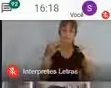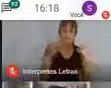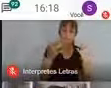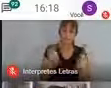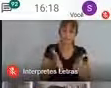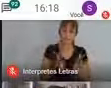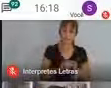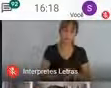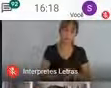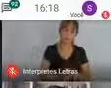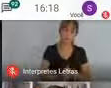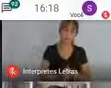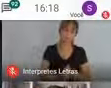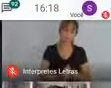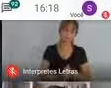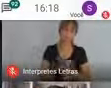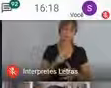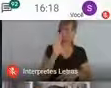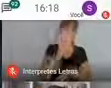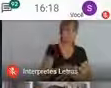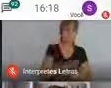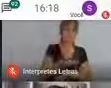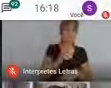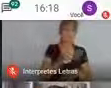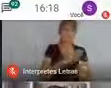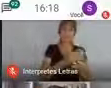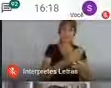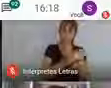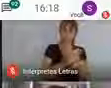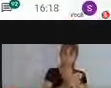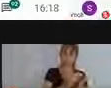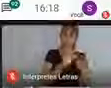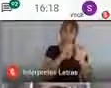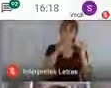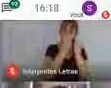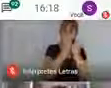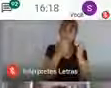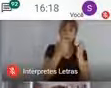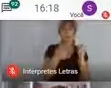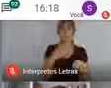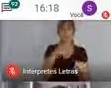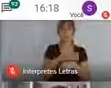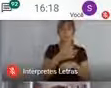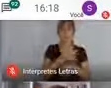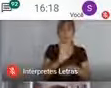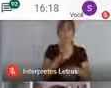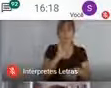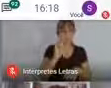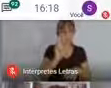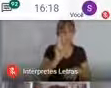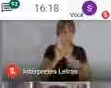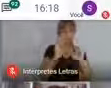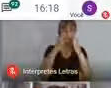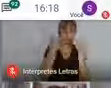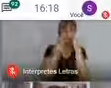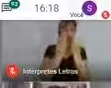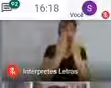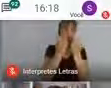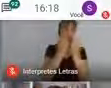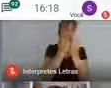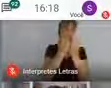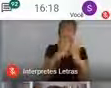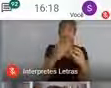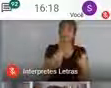aqui. Todas as tardes eu tenho acompanhado alguns dos eventos, já participei de 3, se não me engano, e sempre sala lotada, né, sempre um número